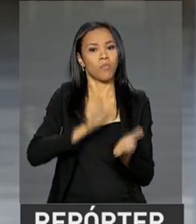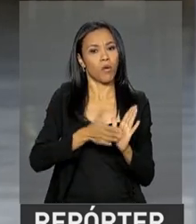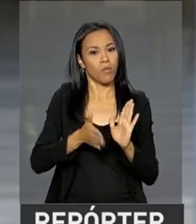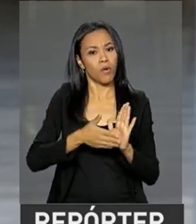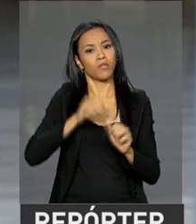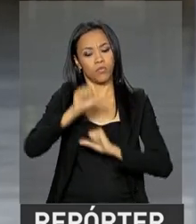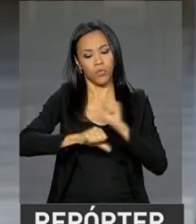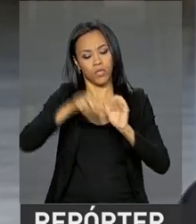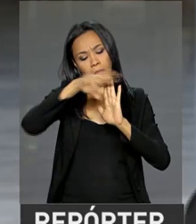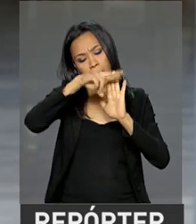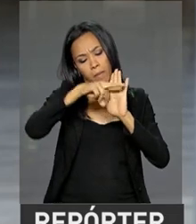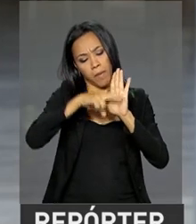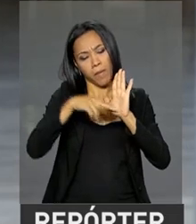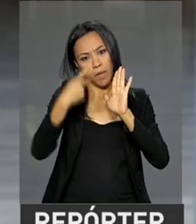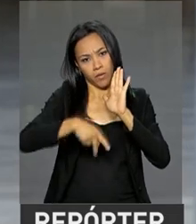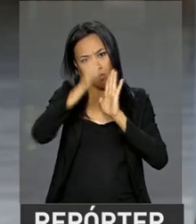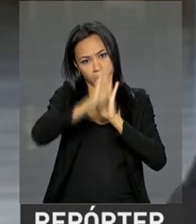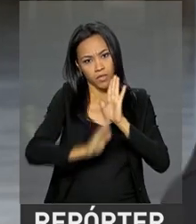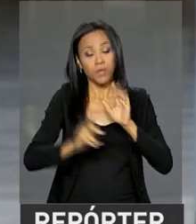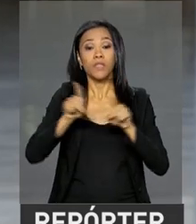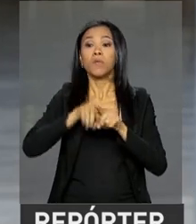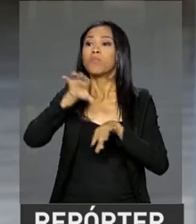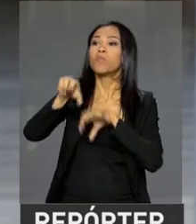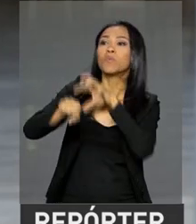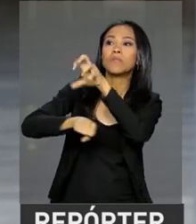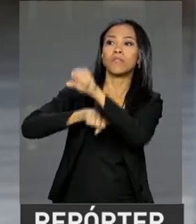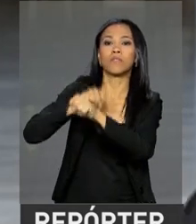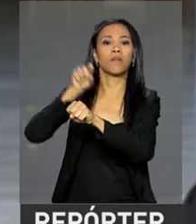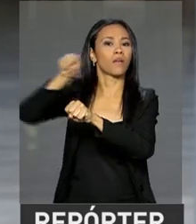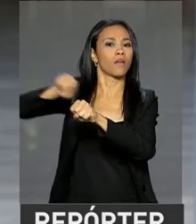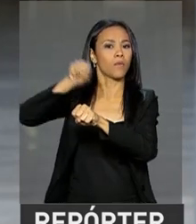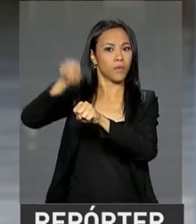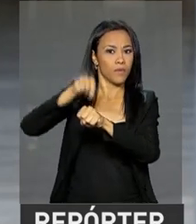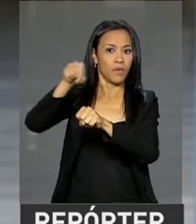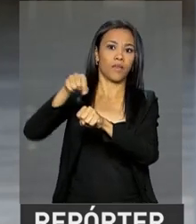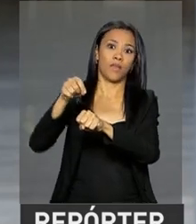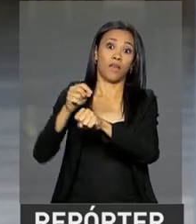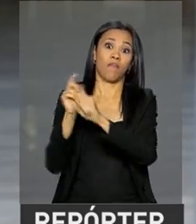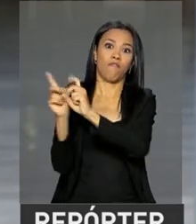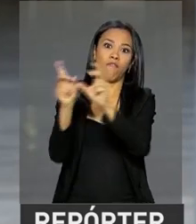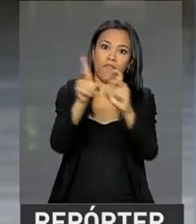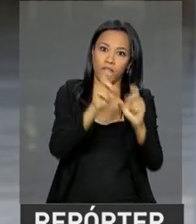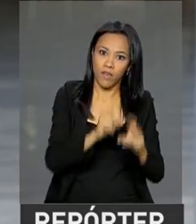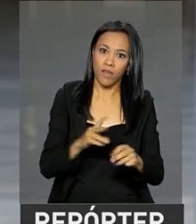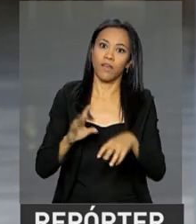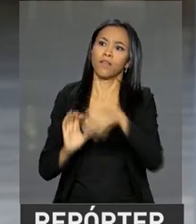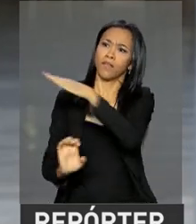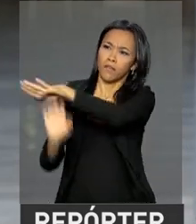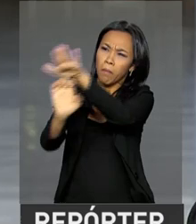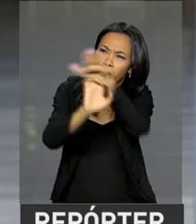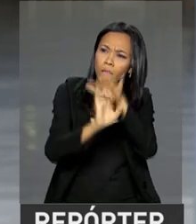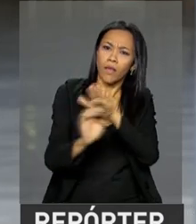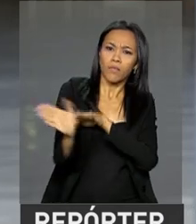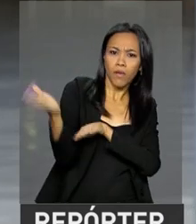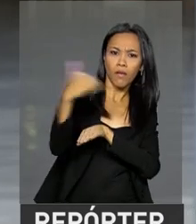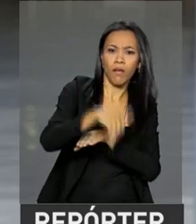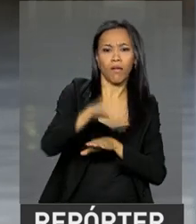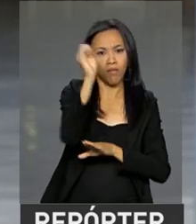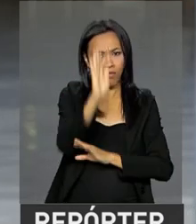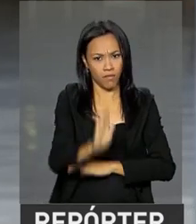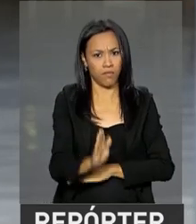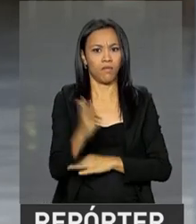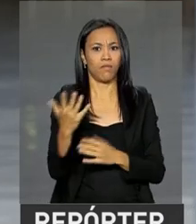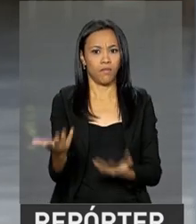curso no país e também com a busca da maior integração do Brasil aos fluxos de Comércio e de investimentos globais